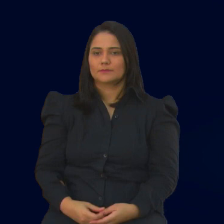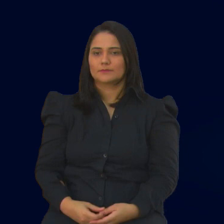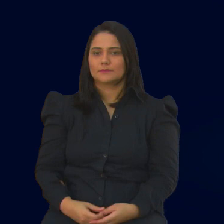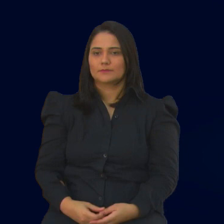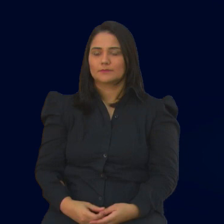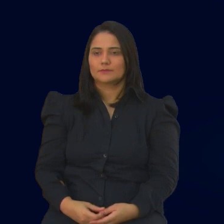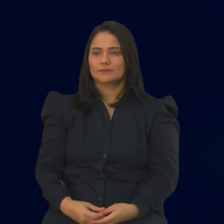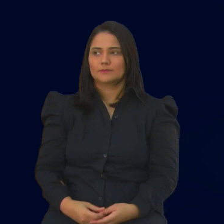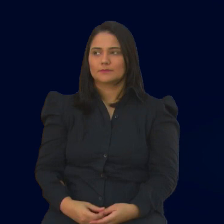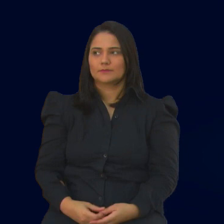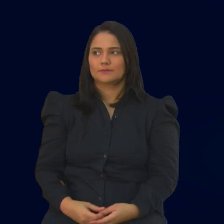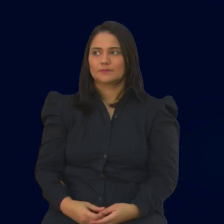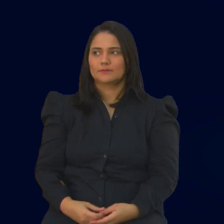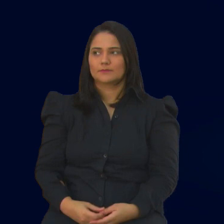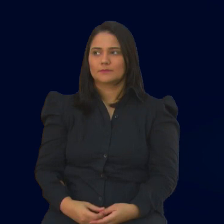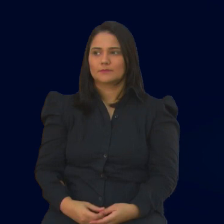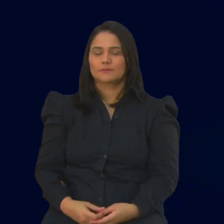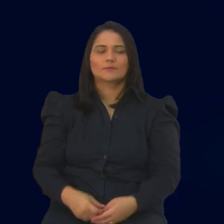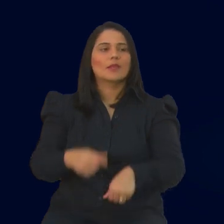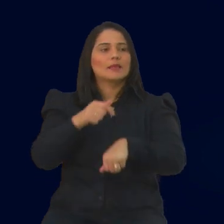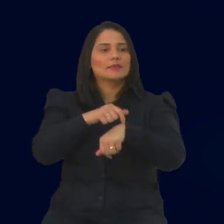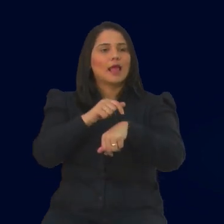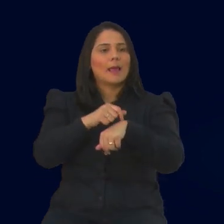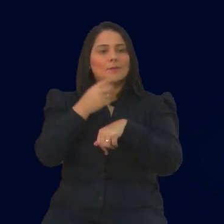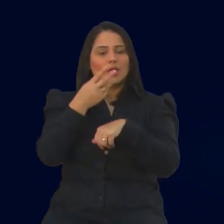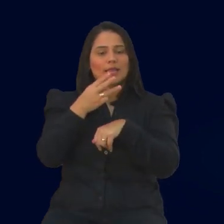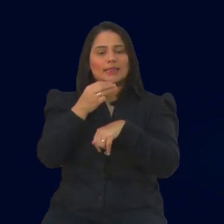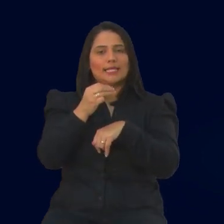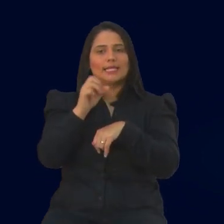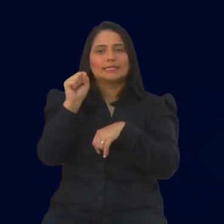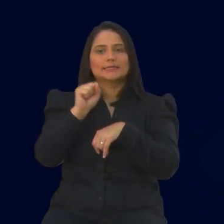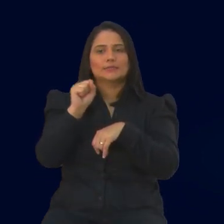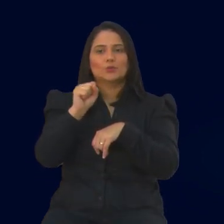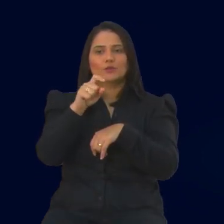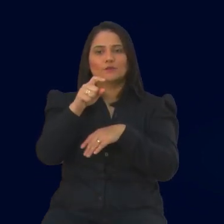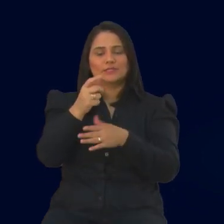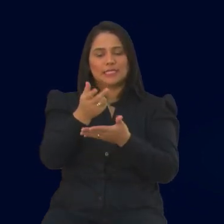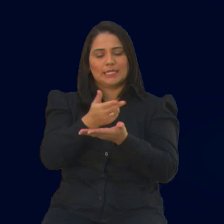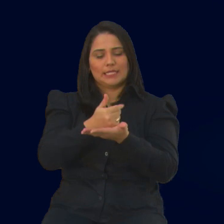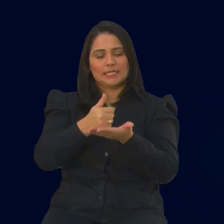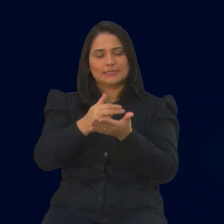Vou dar um tempo, 30 segundos para desenharem uma casa bem simples.